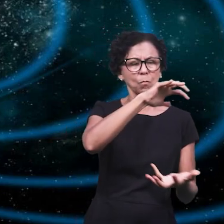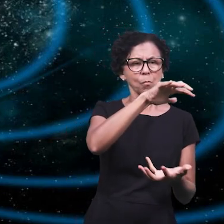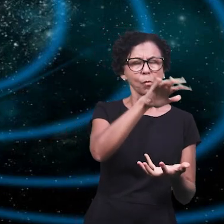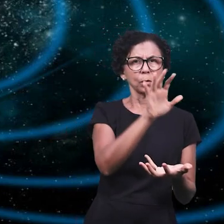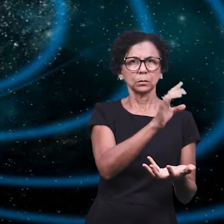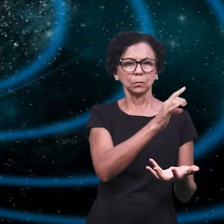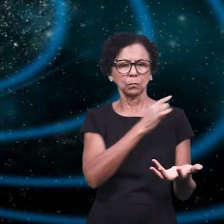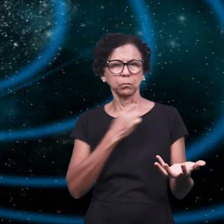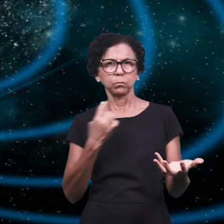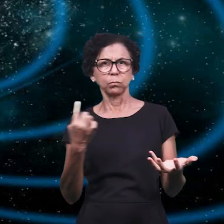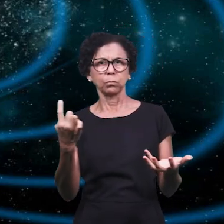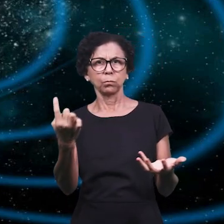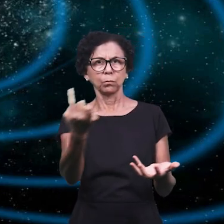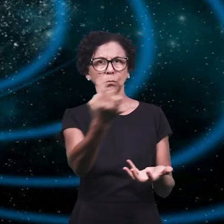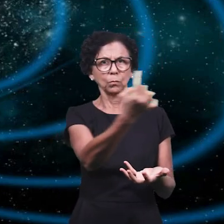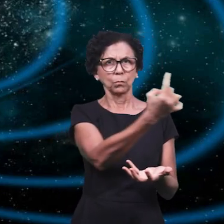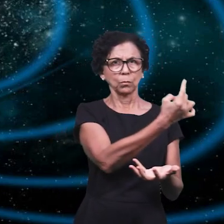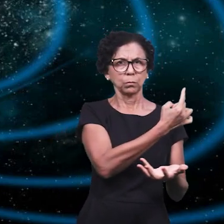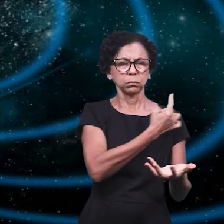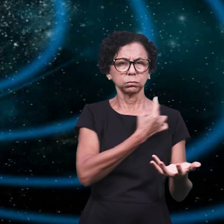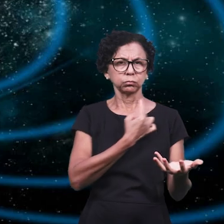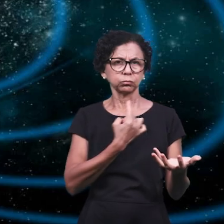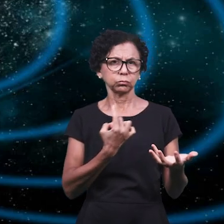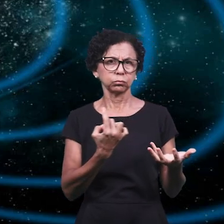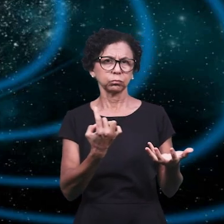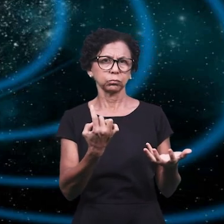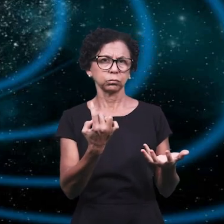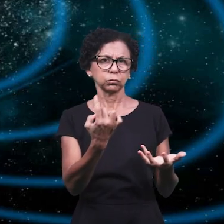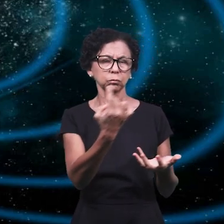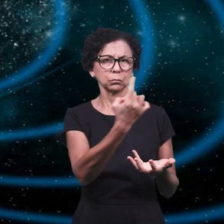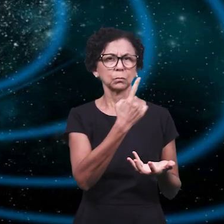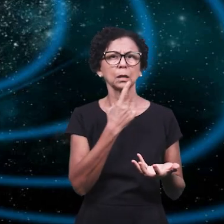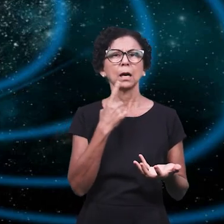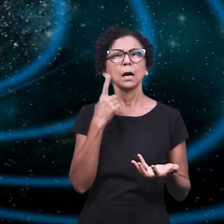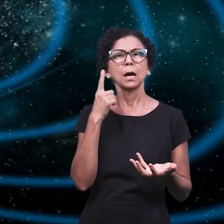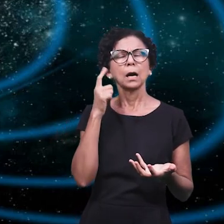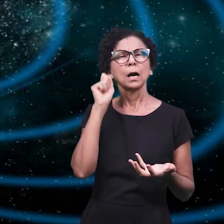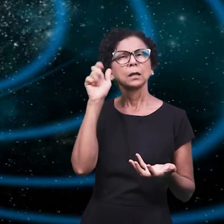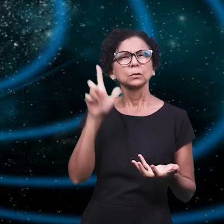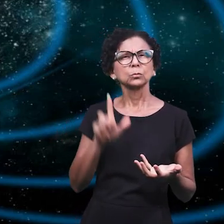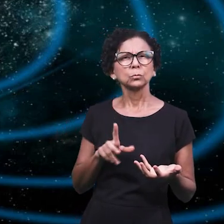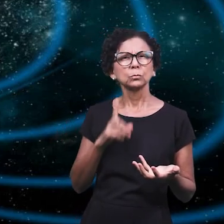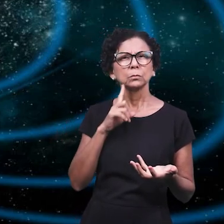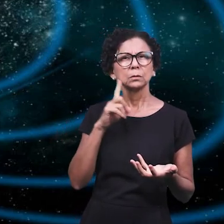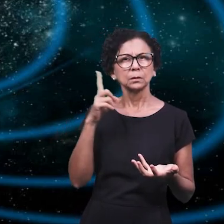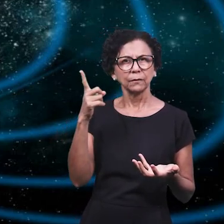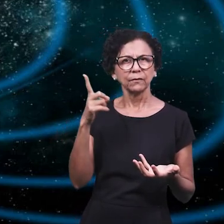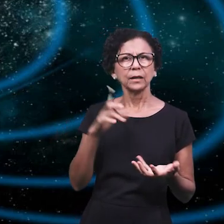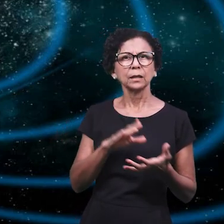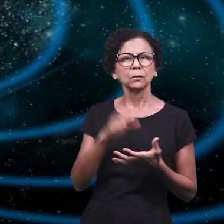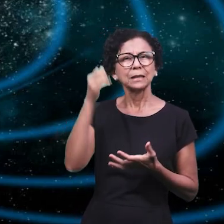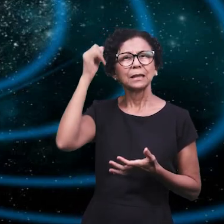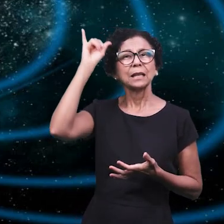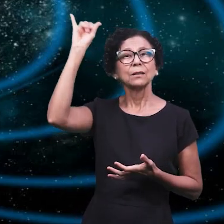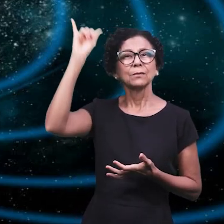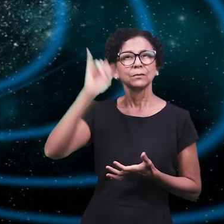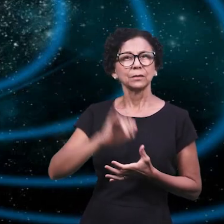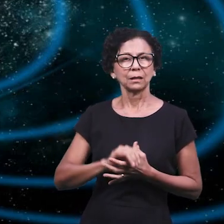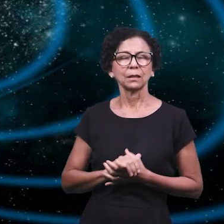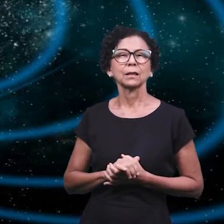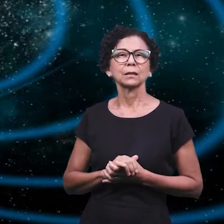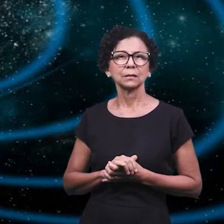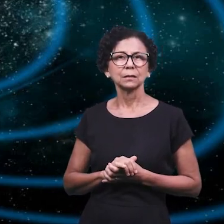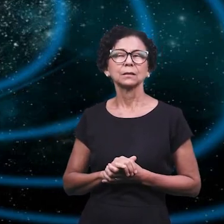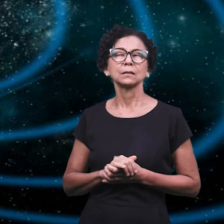essas linhas de campo magnético que formam a magnetosfera. Então, nós podemos ver que essa